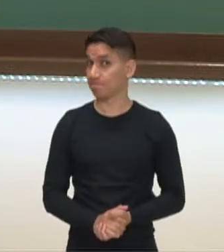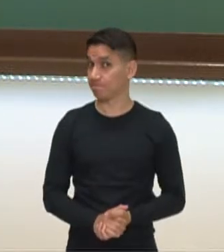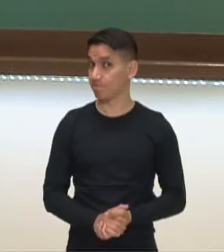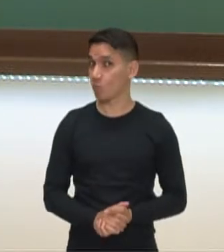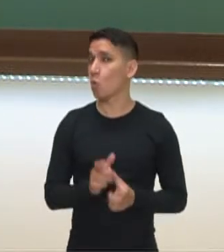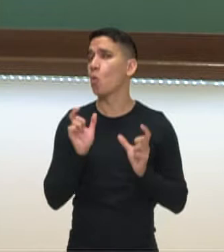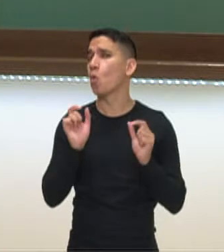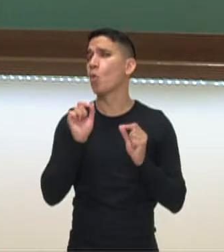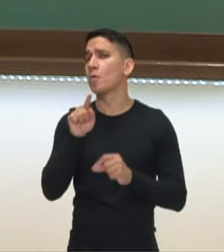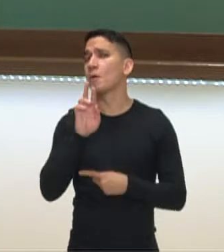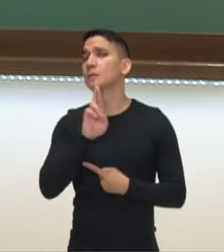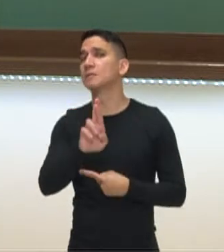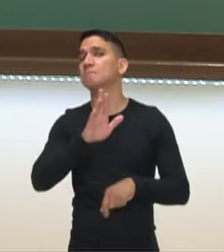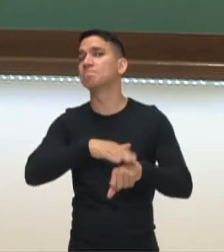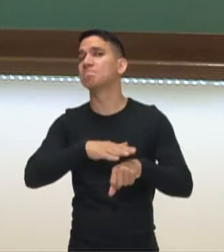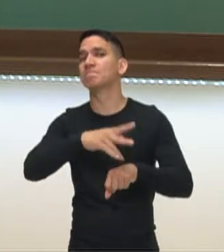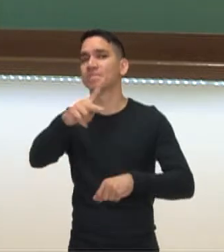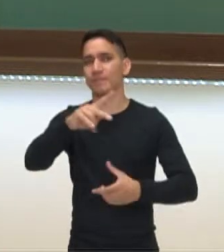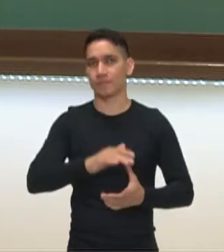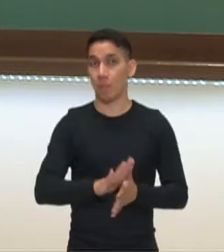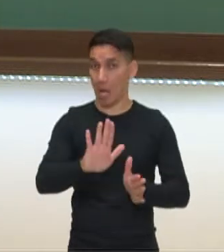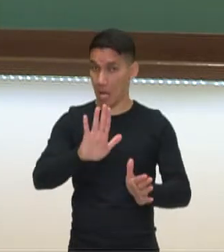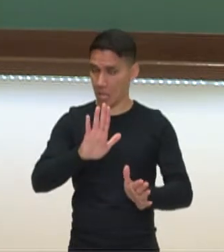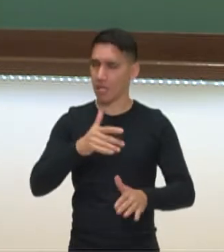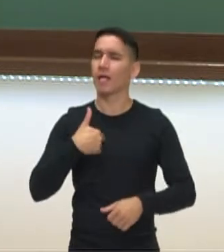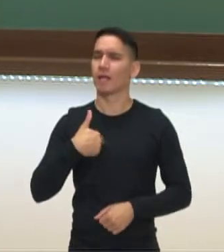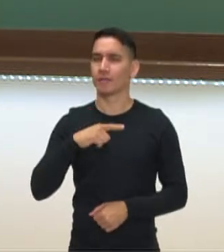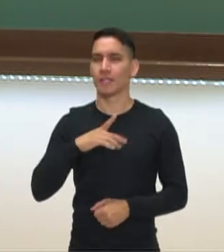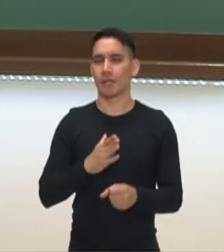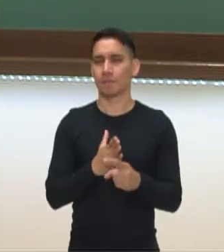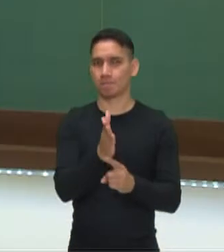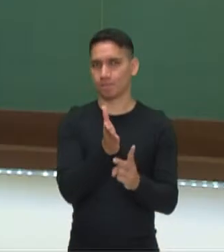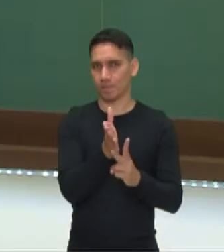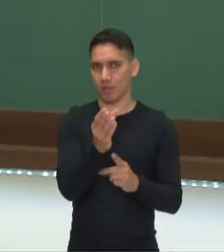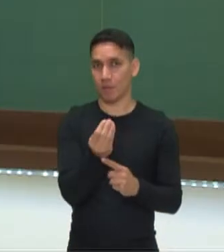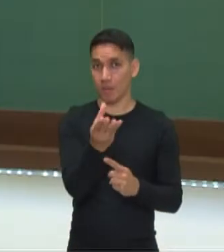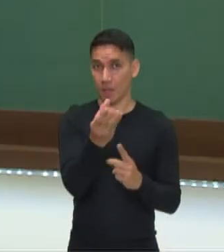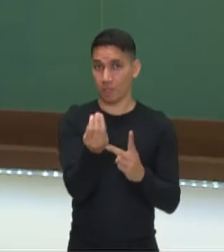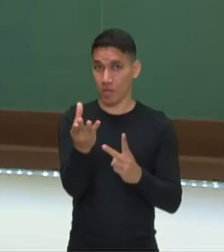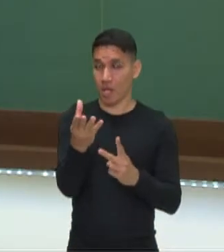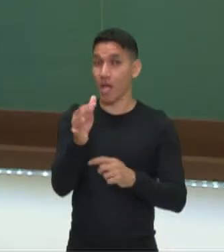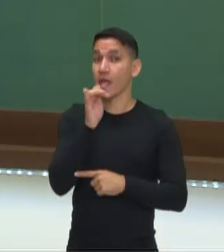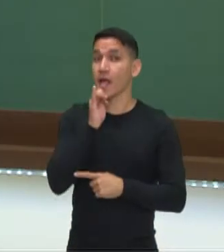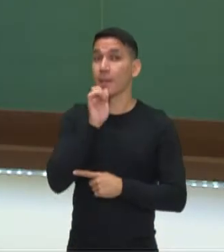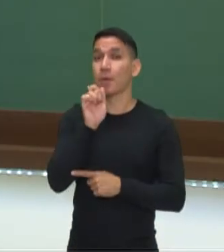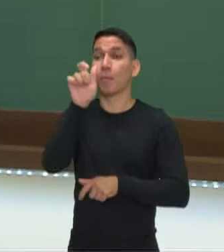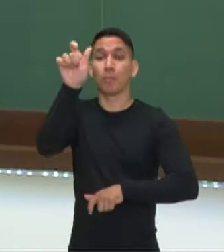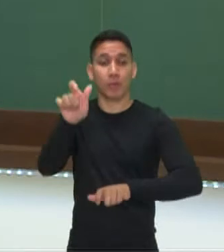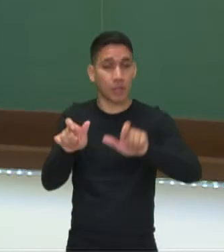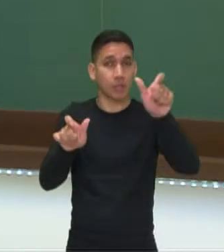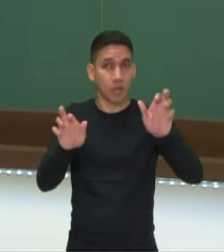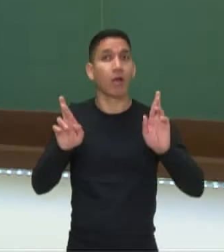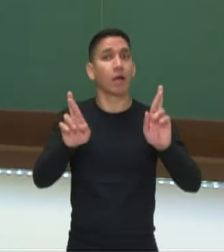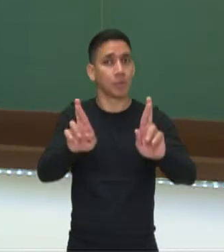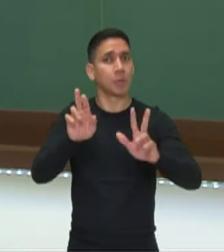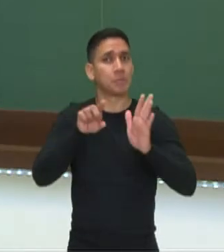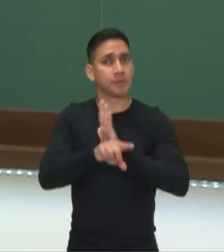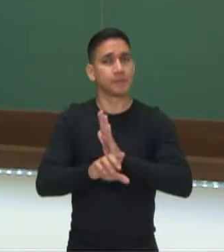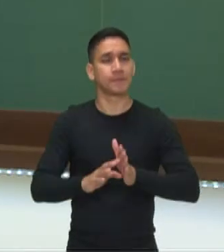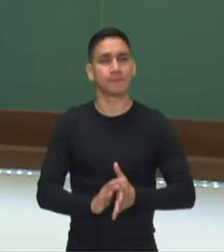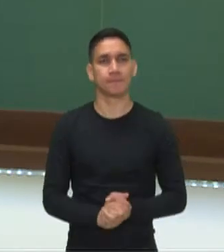você responderia? Mas eu trouxe aqui dois exemplos para vocês de pessoas que responderam essa